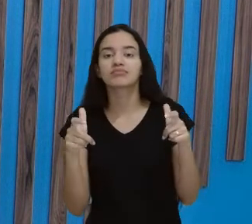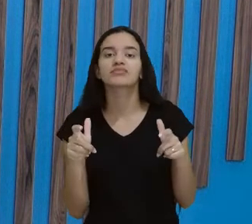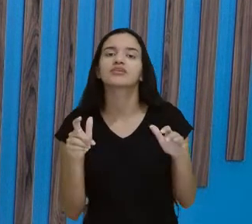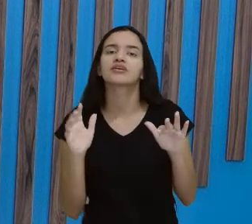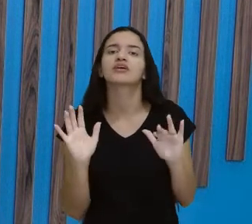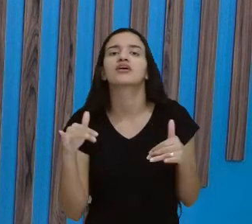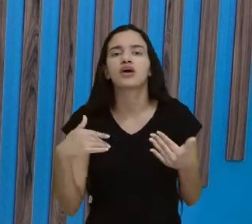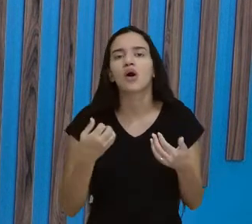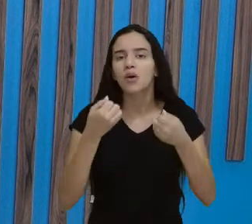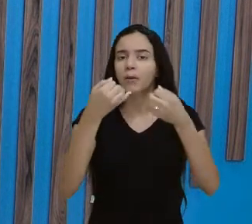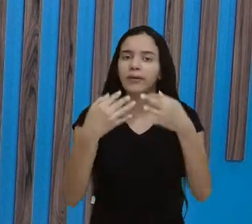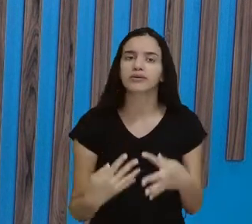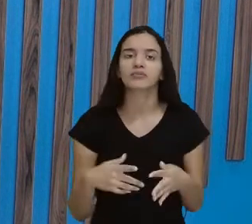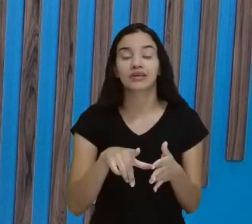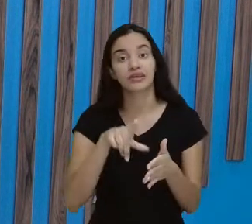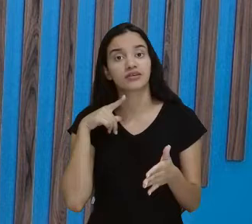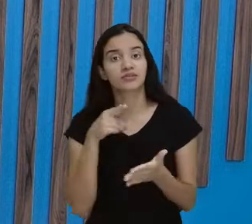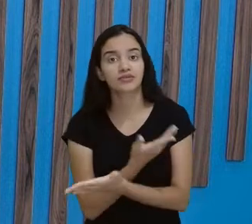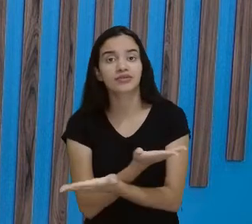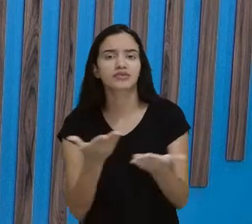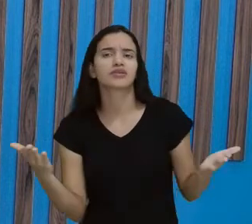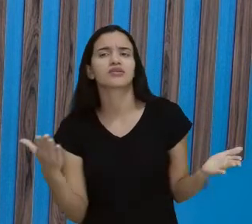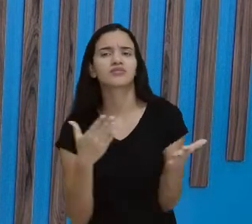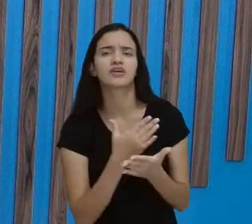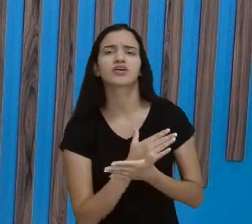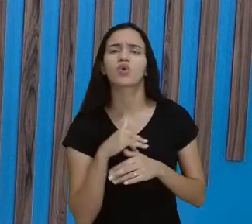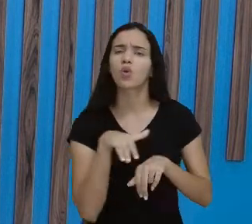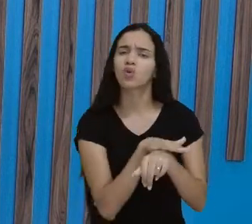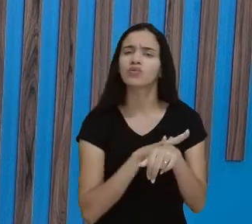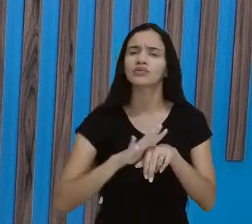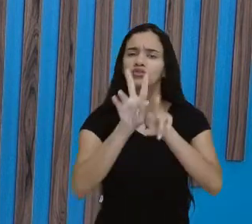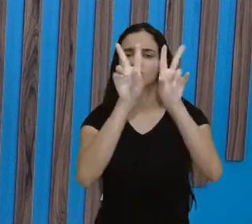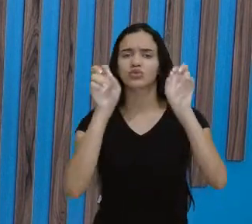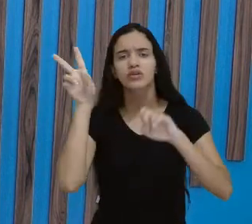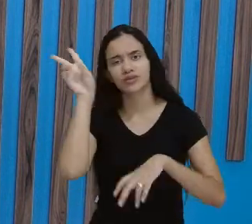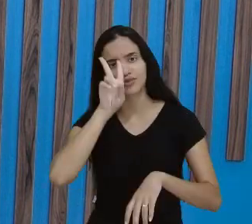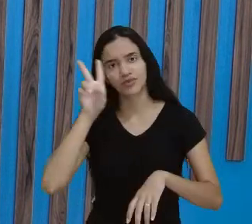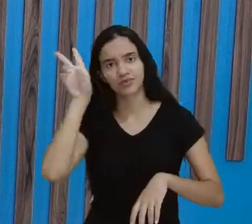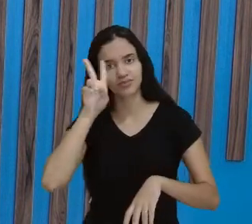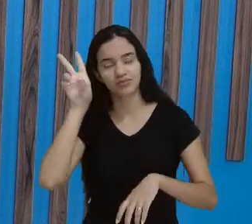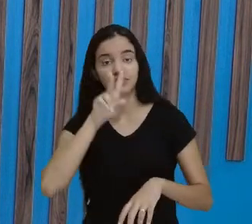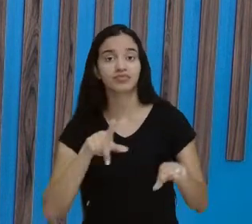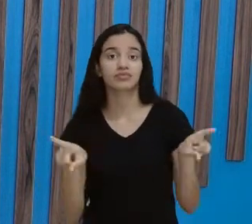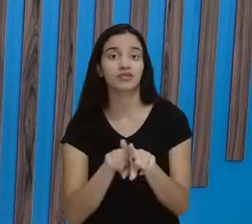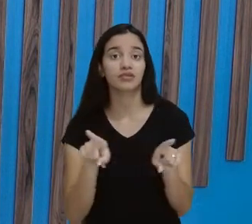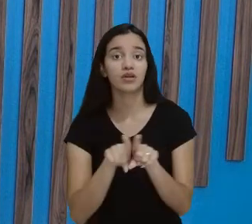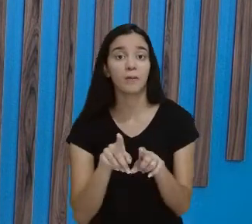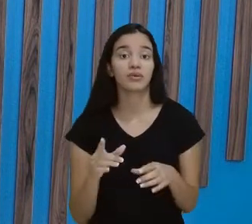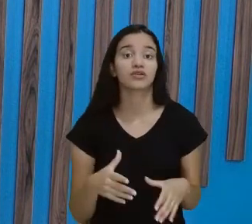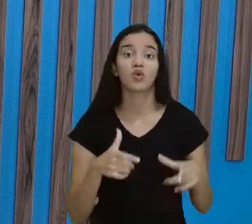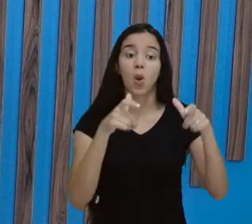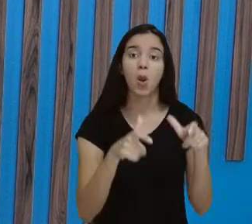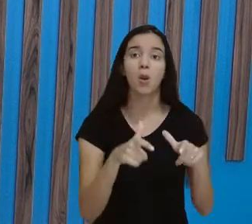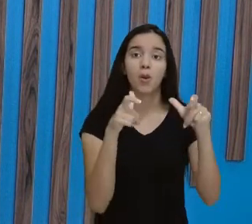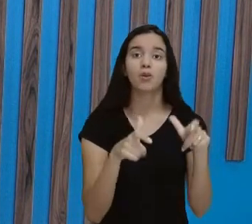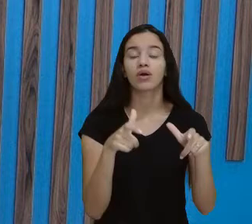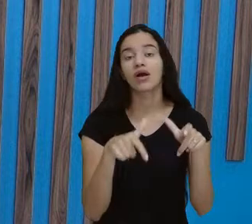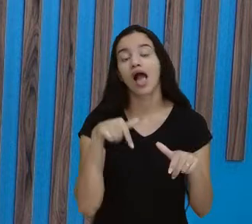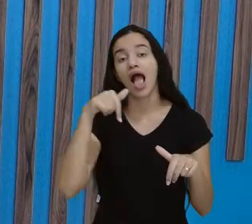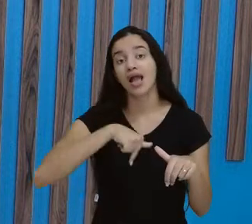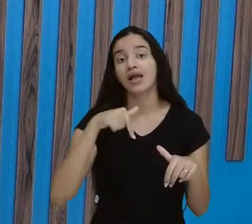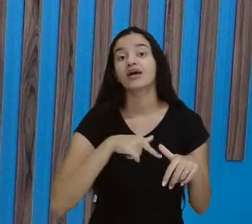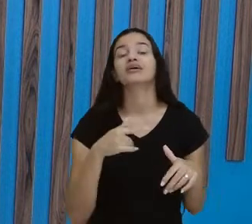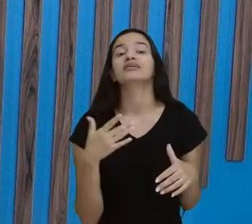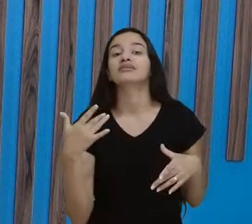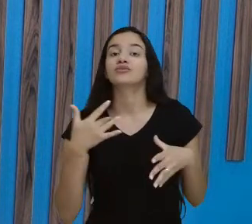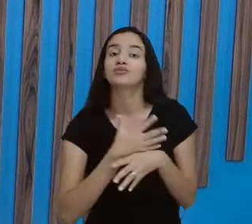gente, como eu falei antes para vocês, a gente vai conversar também um pouco sobre história. A questão da ocupação do Recife, por exemplo.